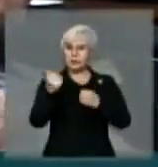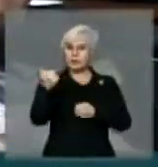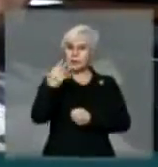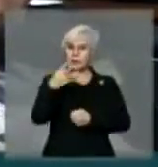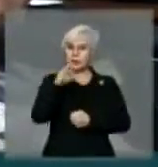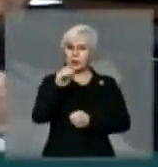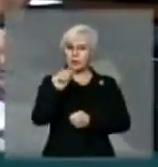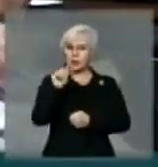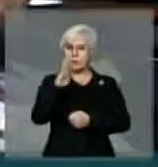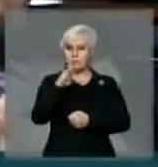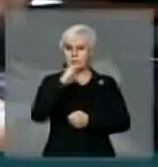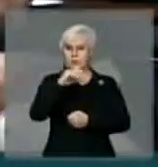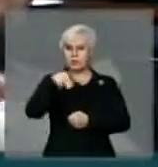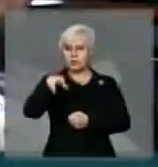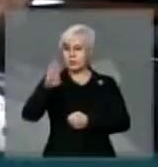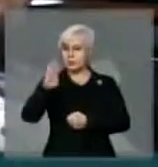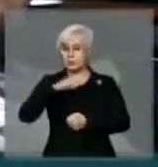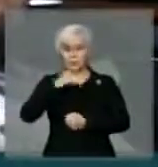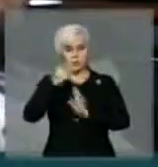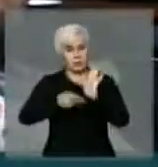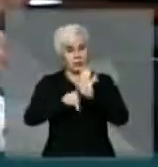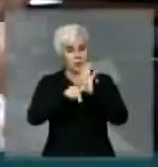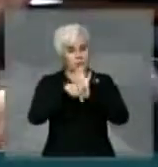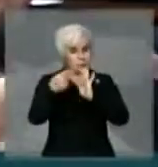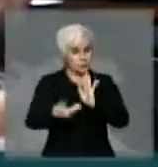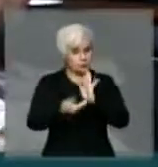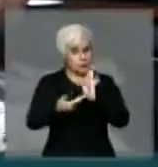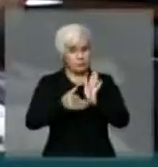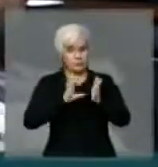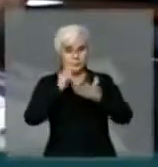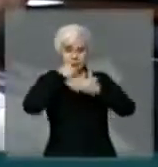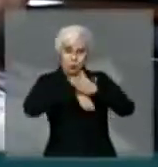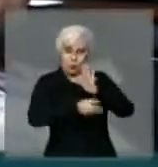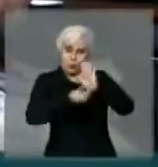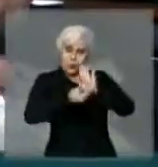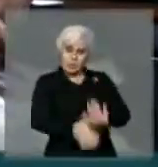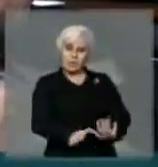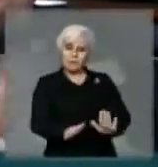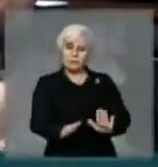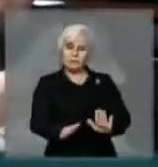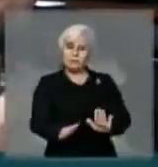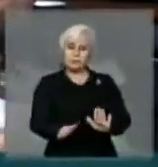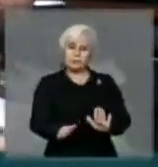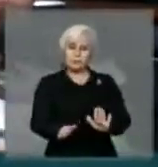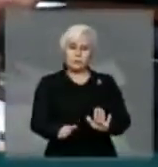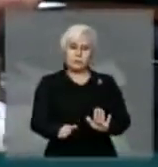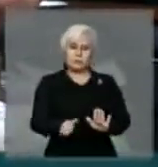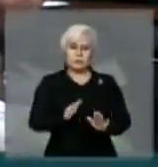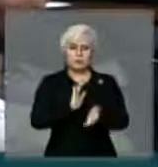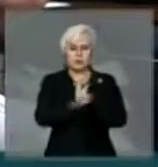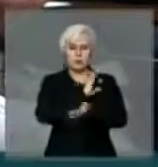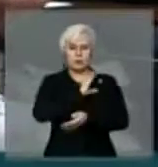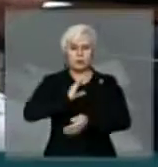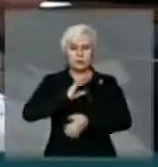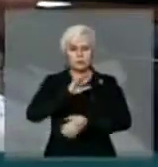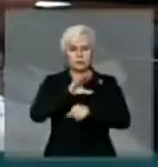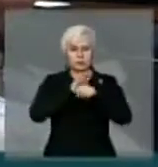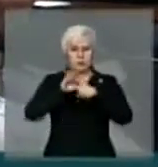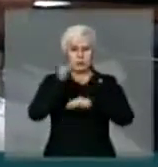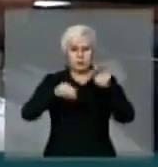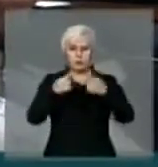OAB e a CNBB têm um projeto de lei dessa casa engavetado em Comissão de Constituição e Justiça, que não